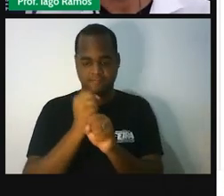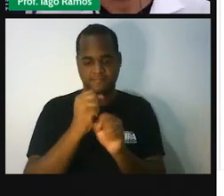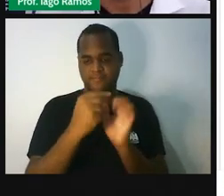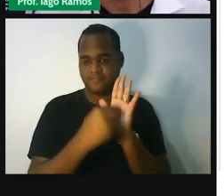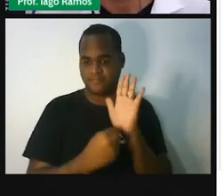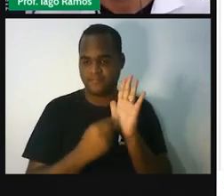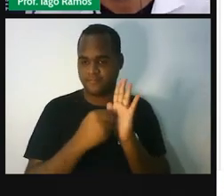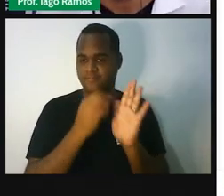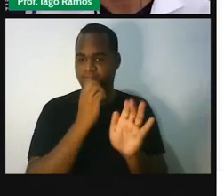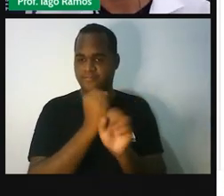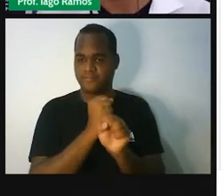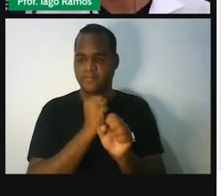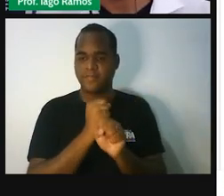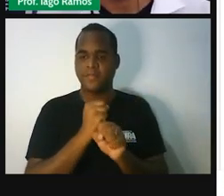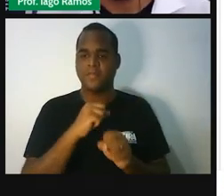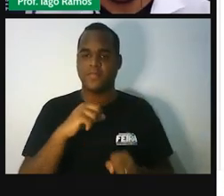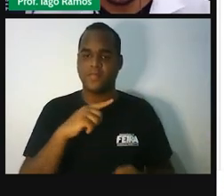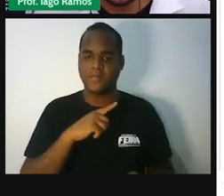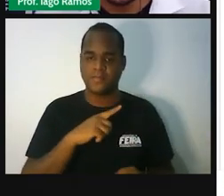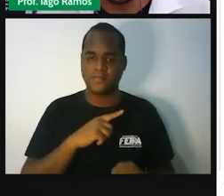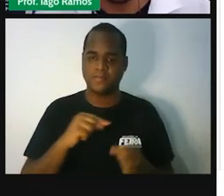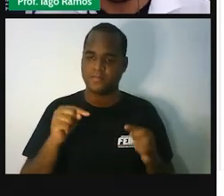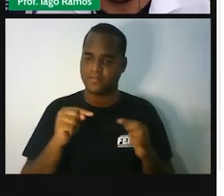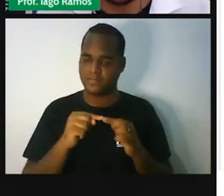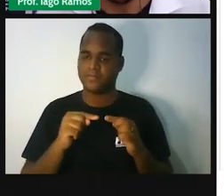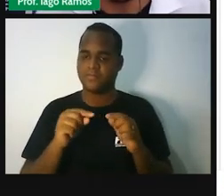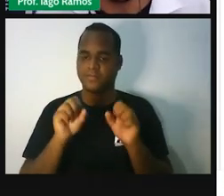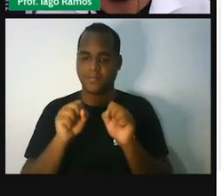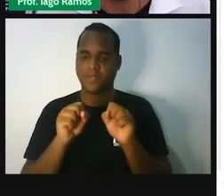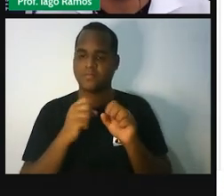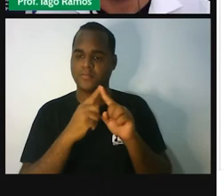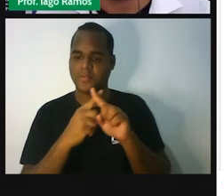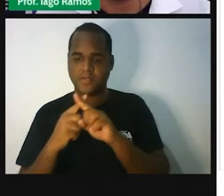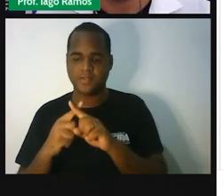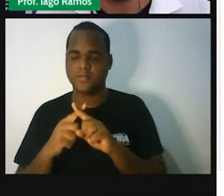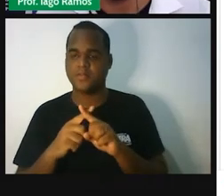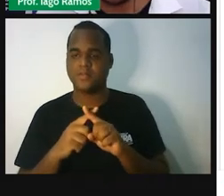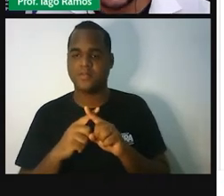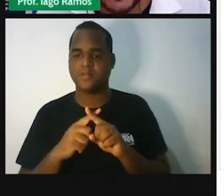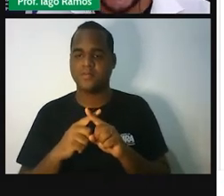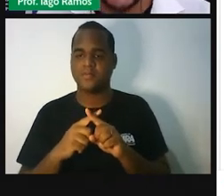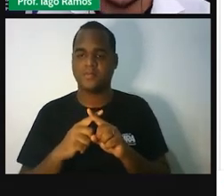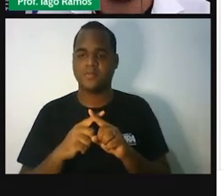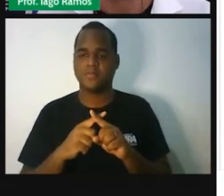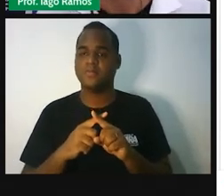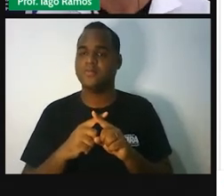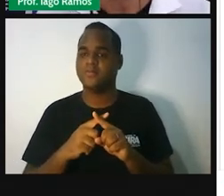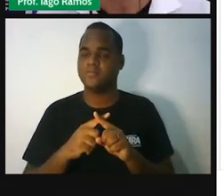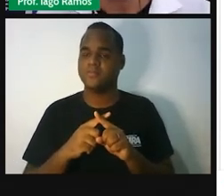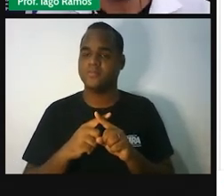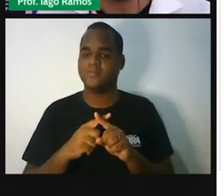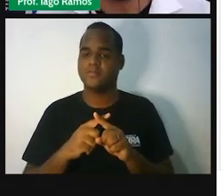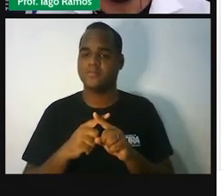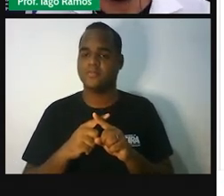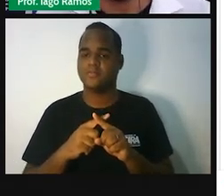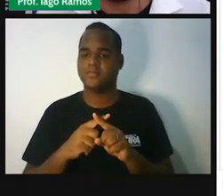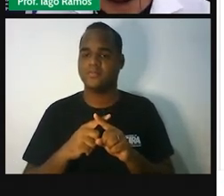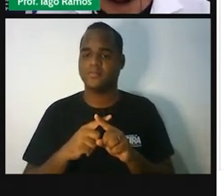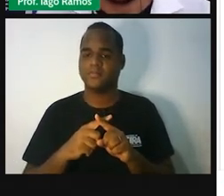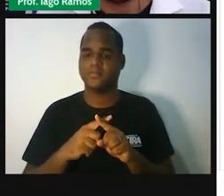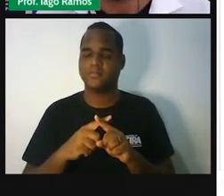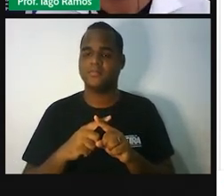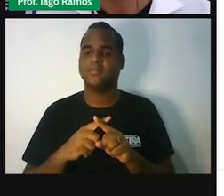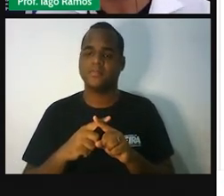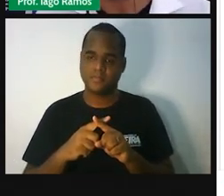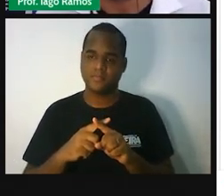fizesse, né, essas multiplicações que estão aí, e você vai se assustar com o número que vai